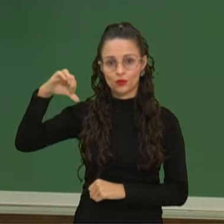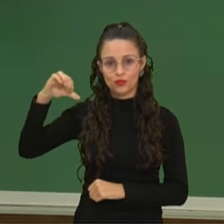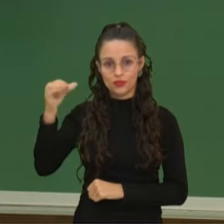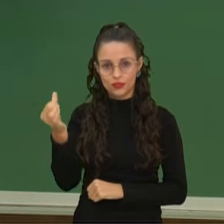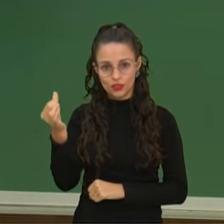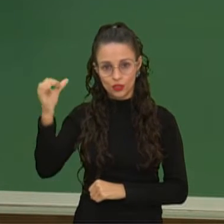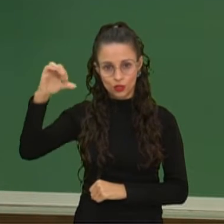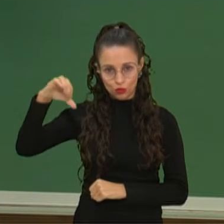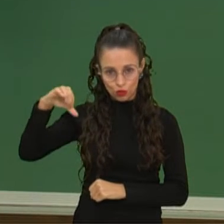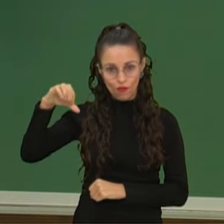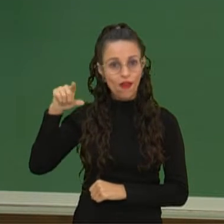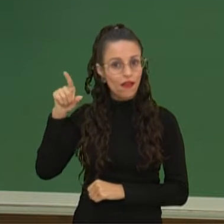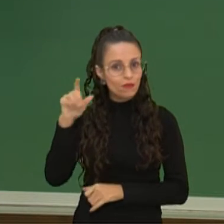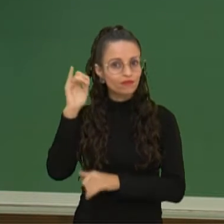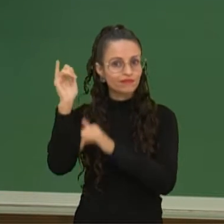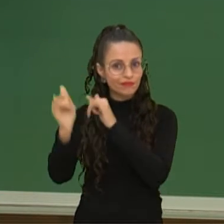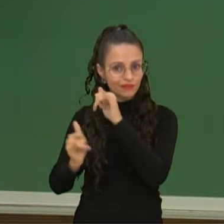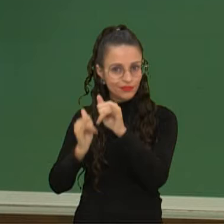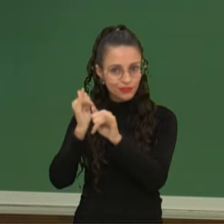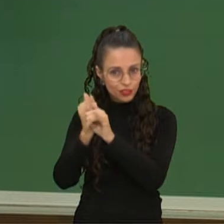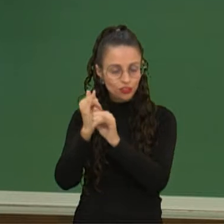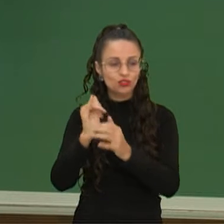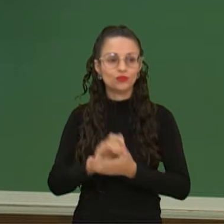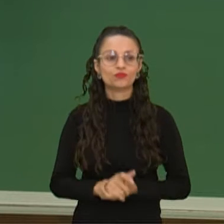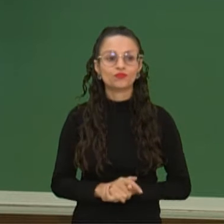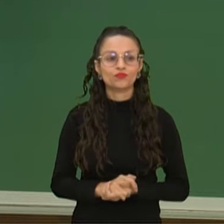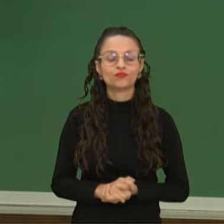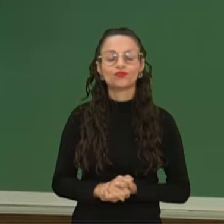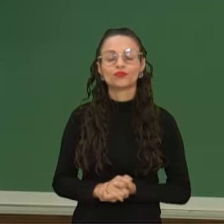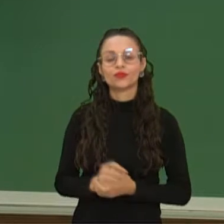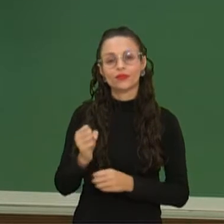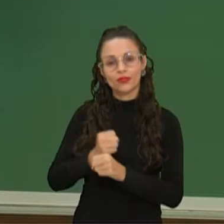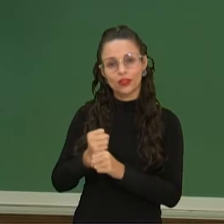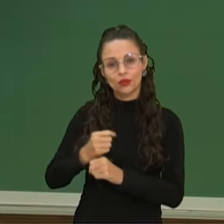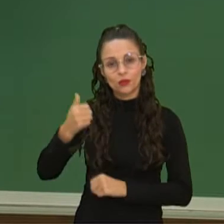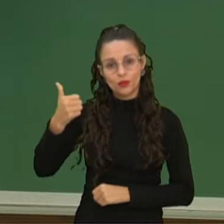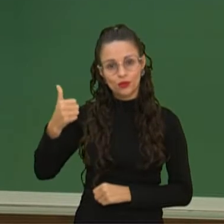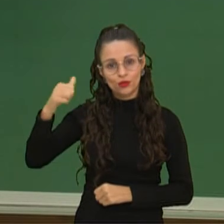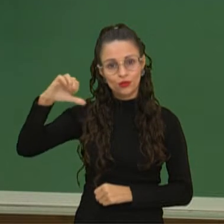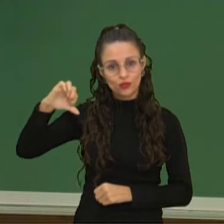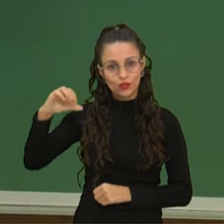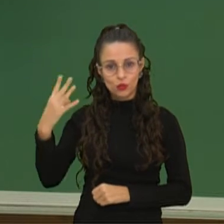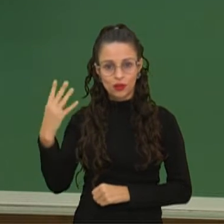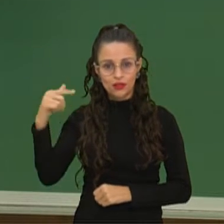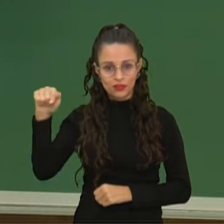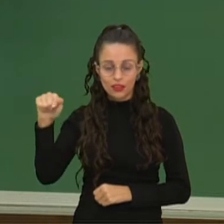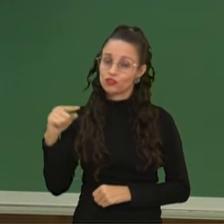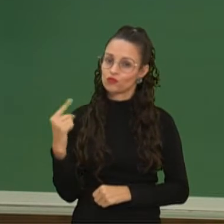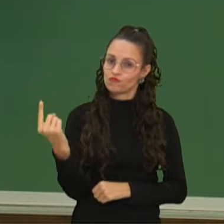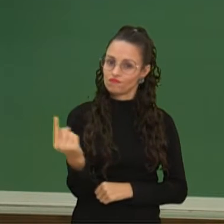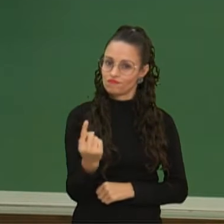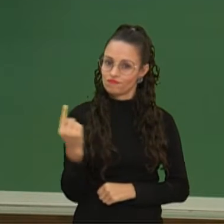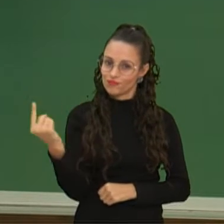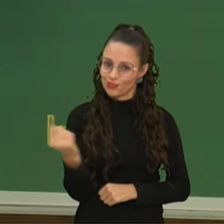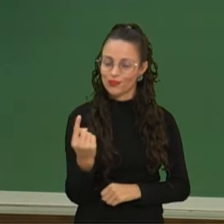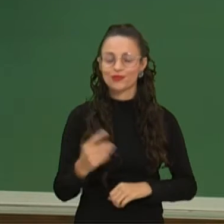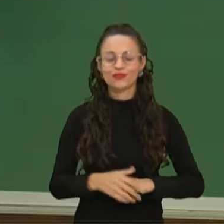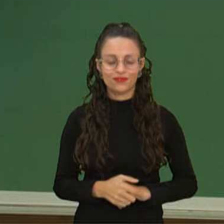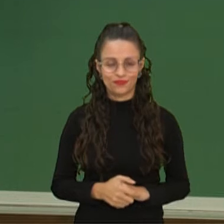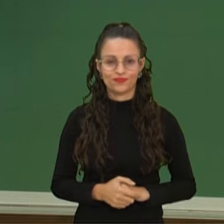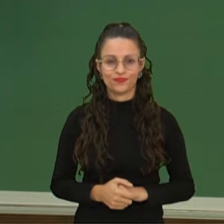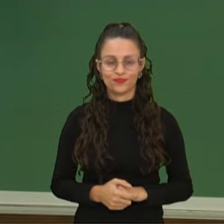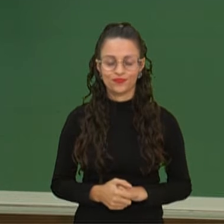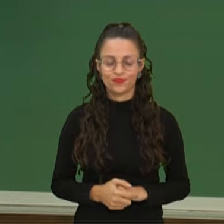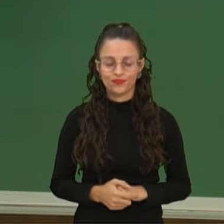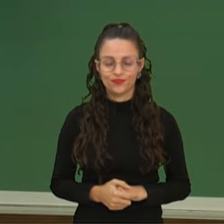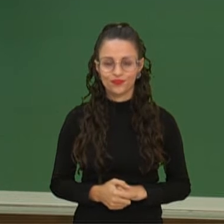1969, the internet, a internet. And finally, 1947, the microwave oven. Então, micro-ondas